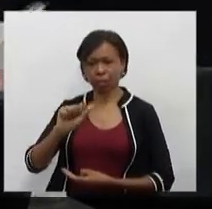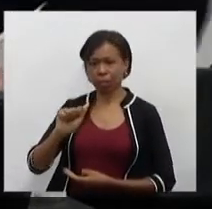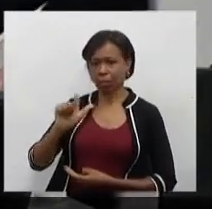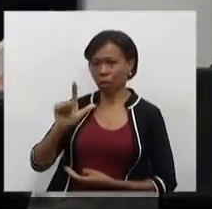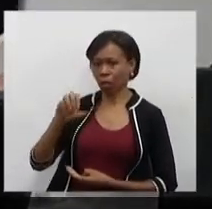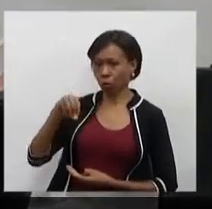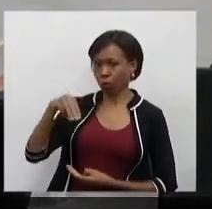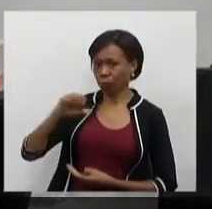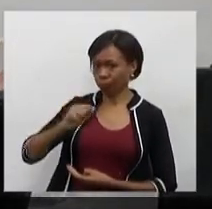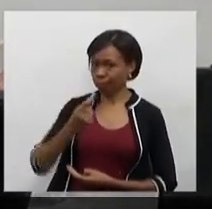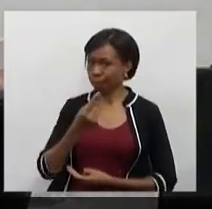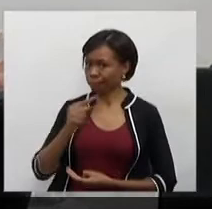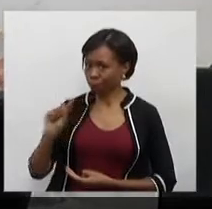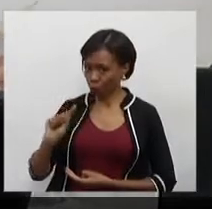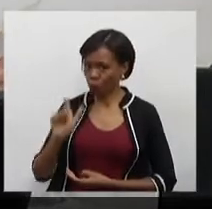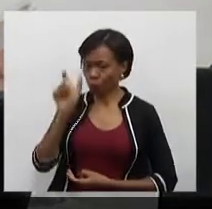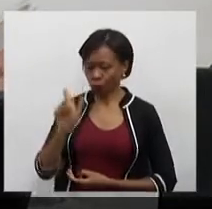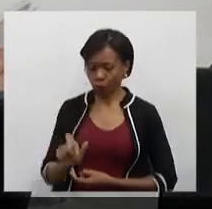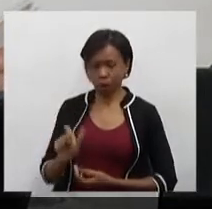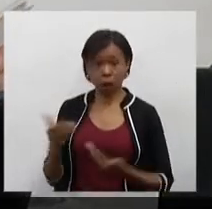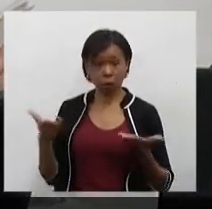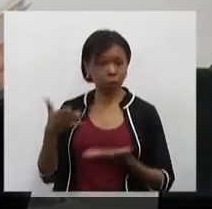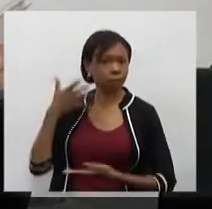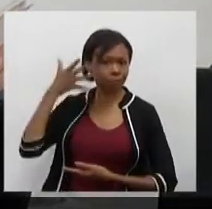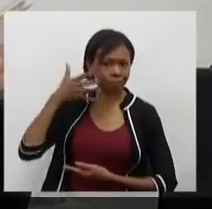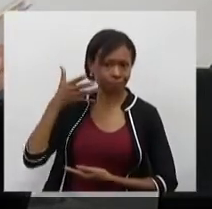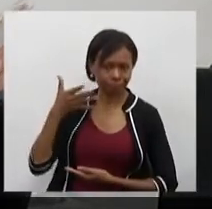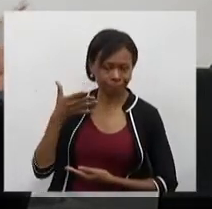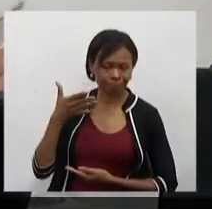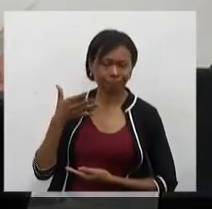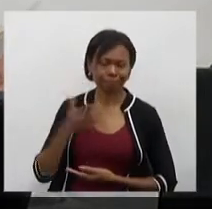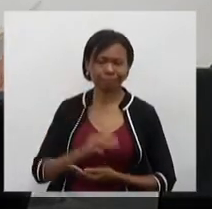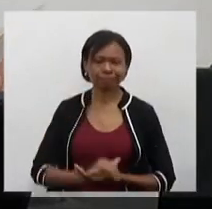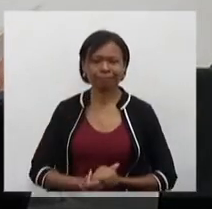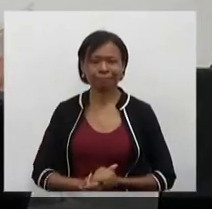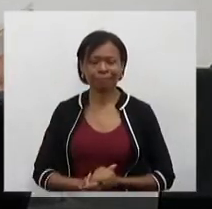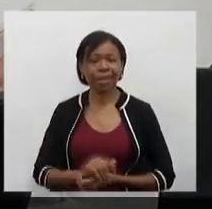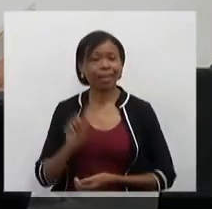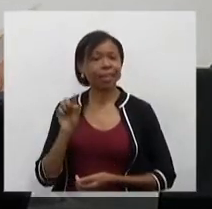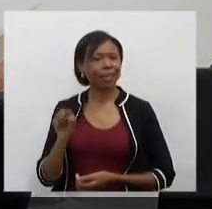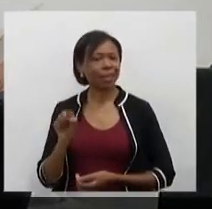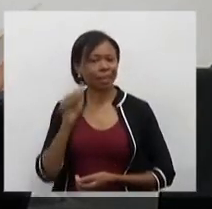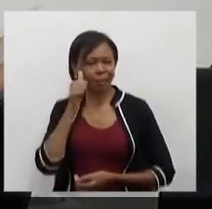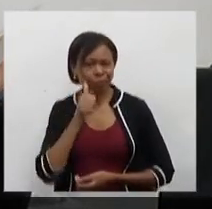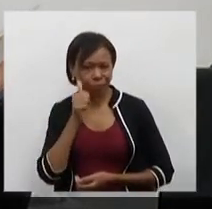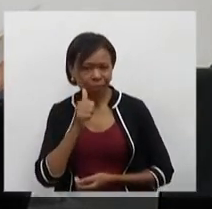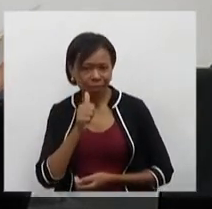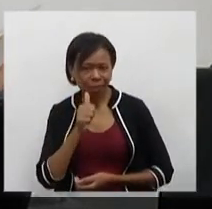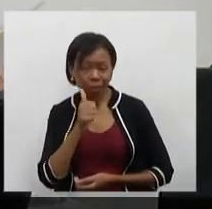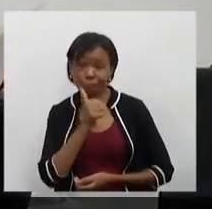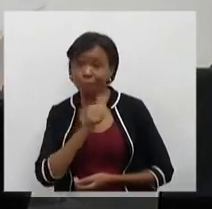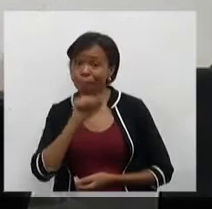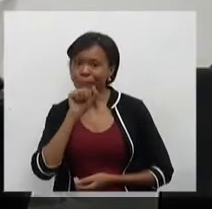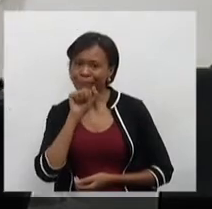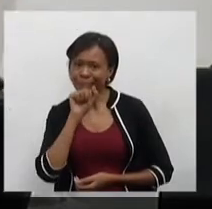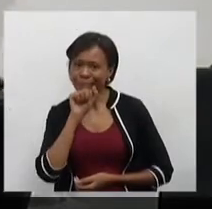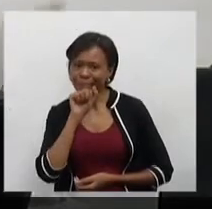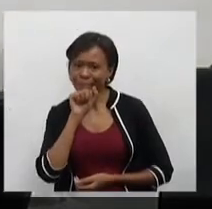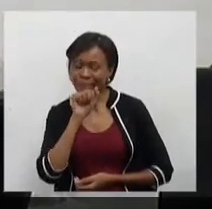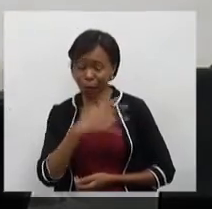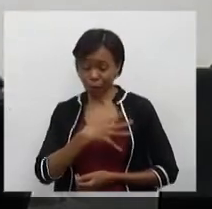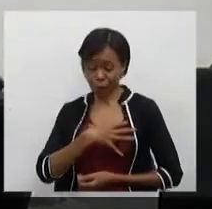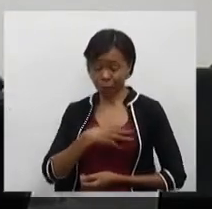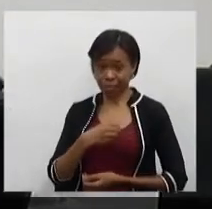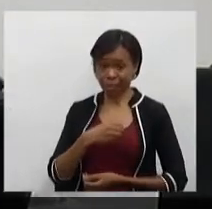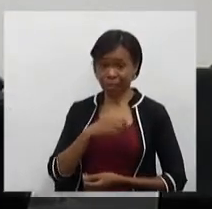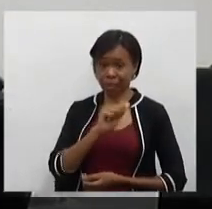a OAB, várias organizações, mas vamos ouvir agora a Regina, que é mãe da Ana Luísa. Né? A Ana